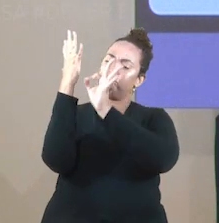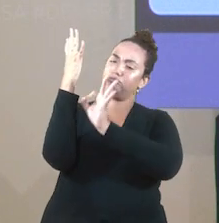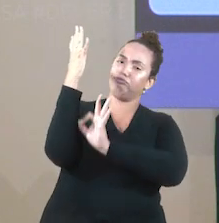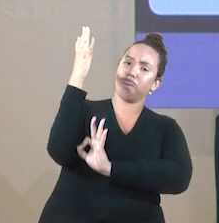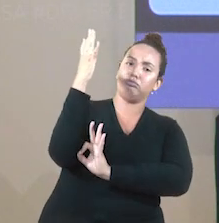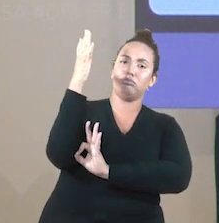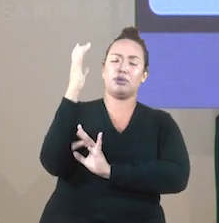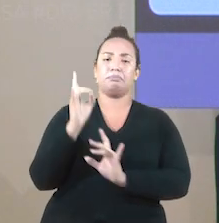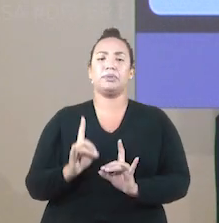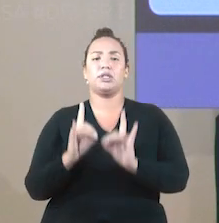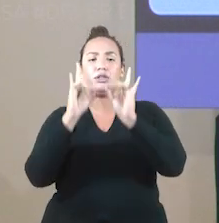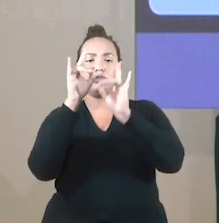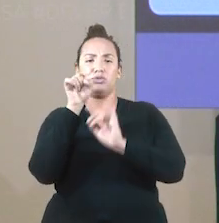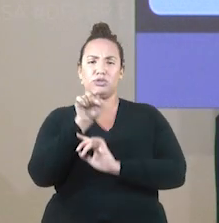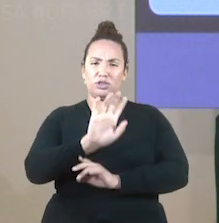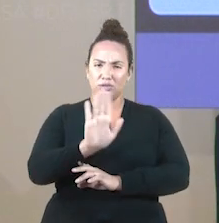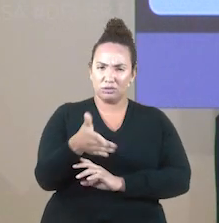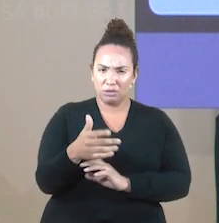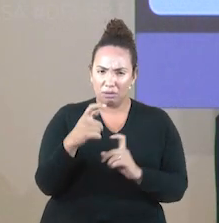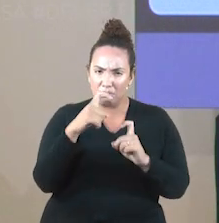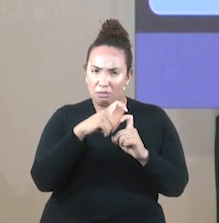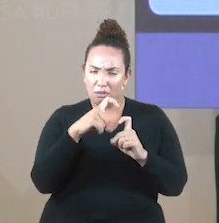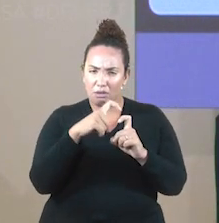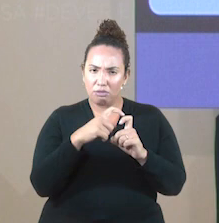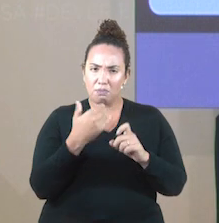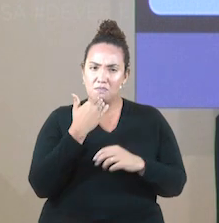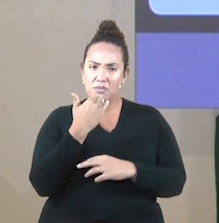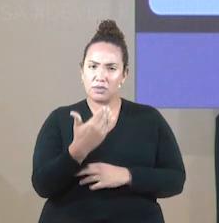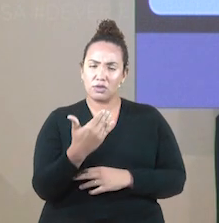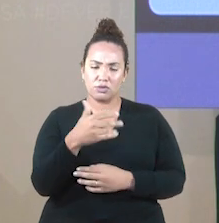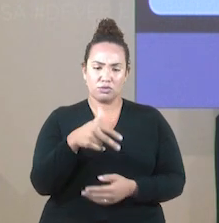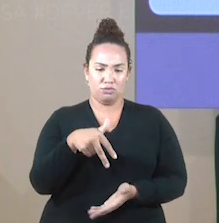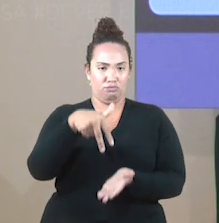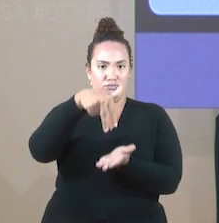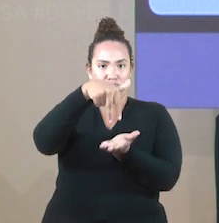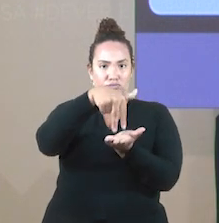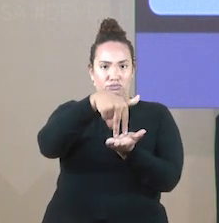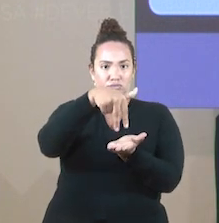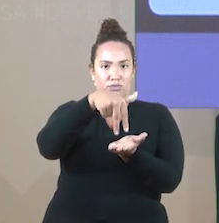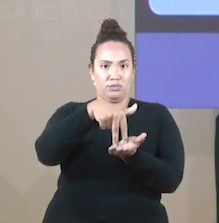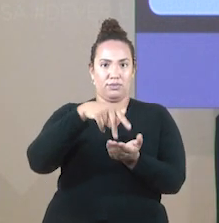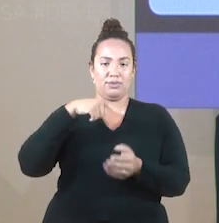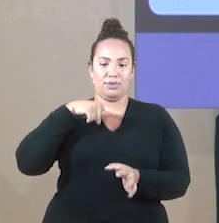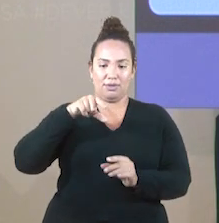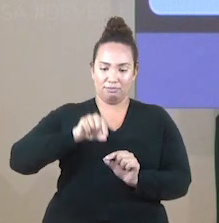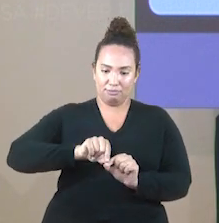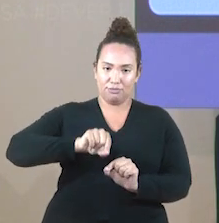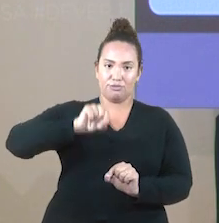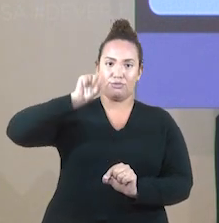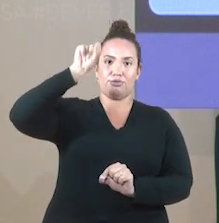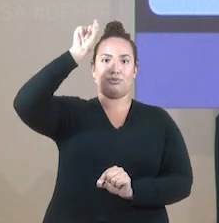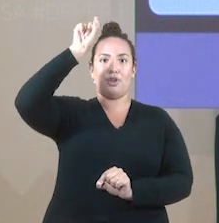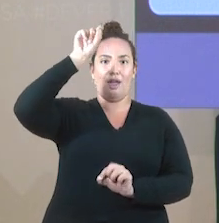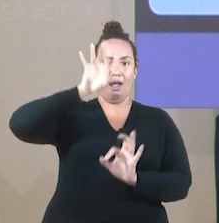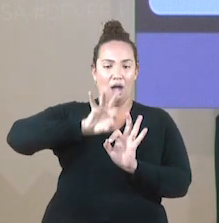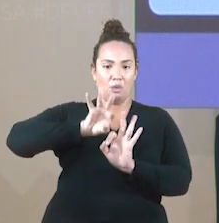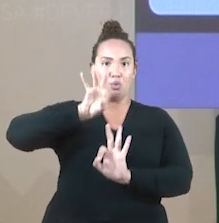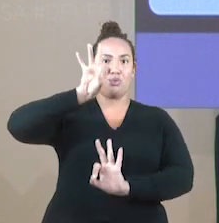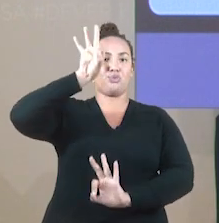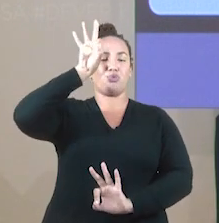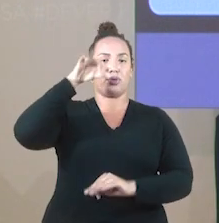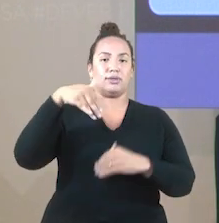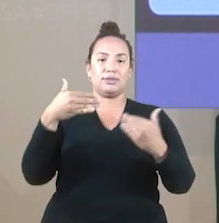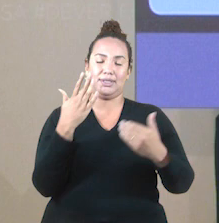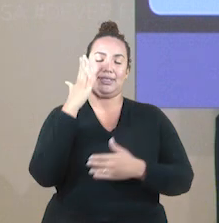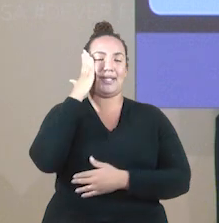prédio. Você já foi ao médico e ele pediu para que você ficasse em frente a uma fita métrica? Então,